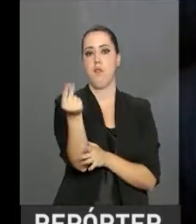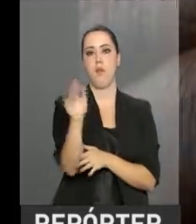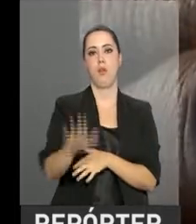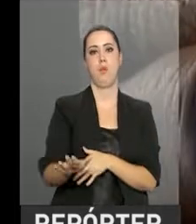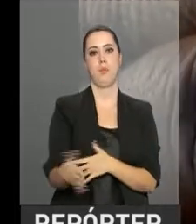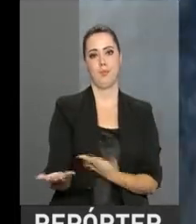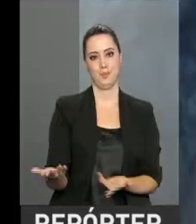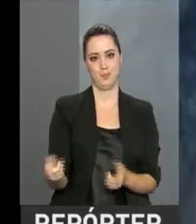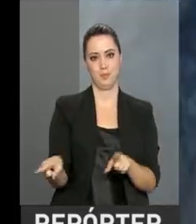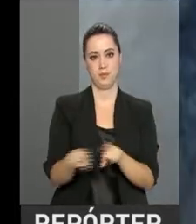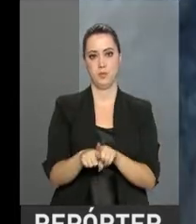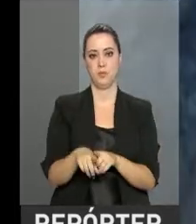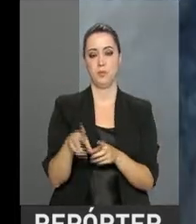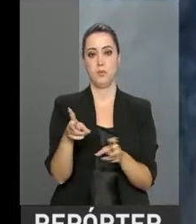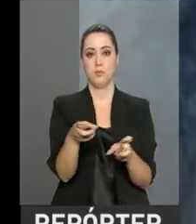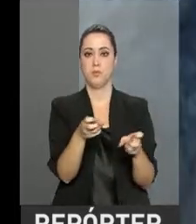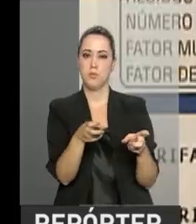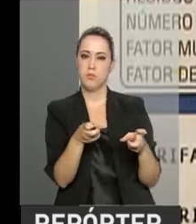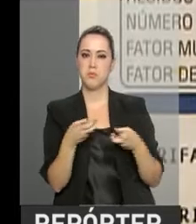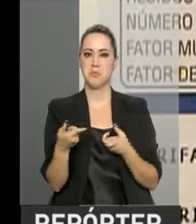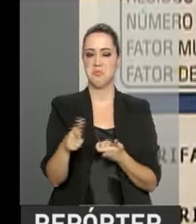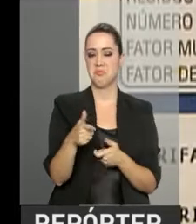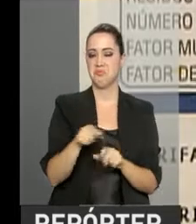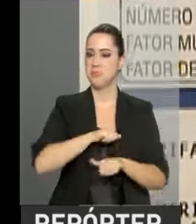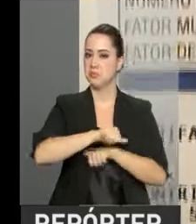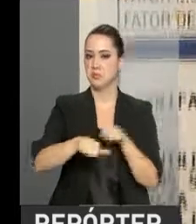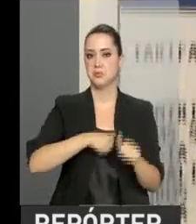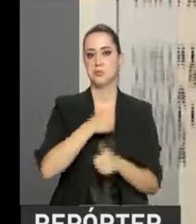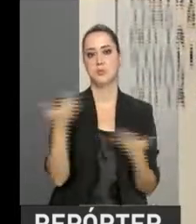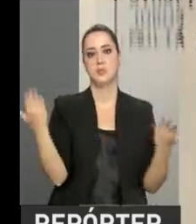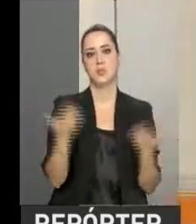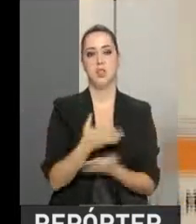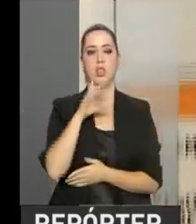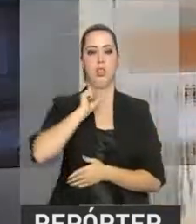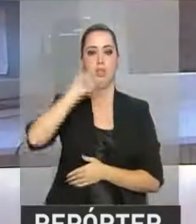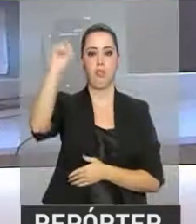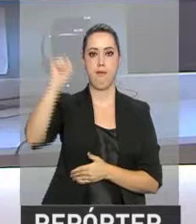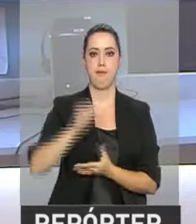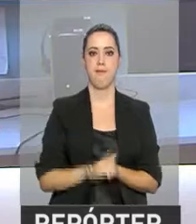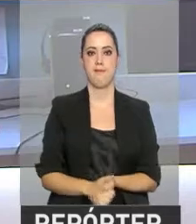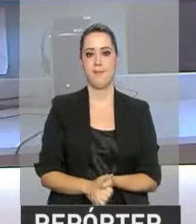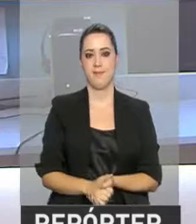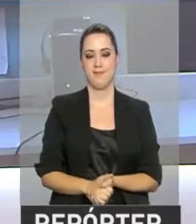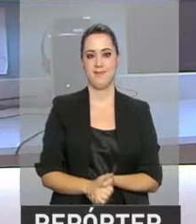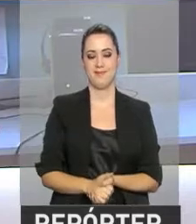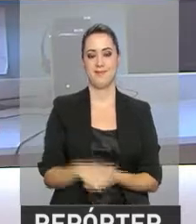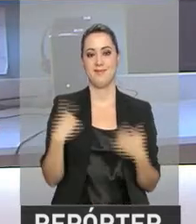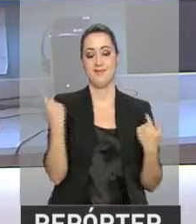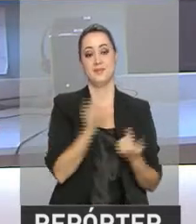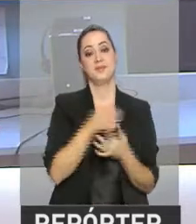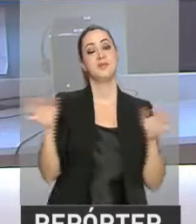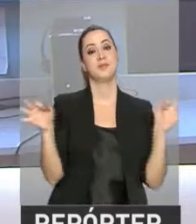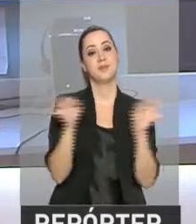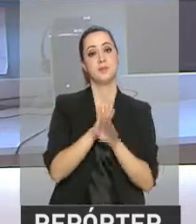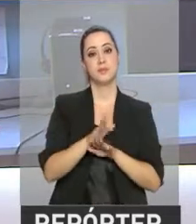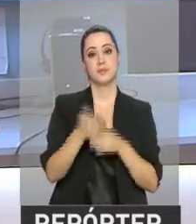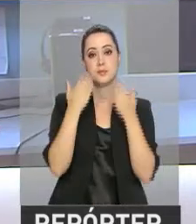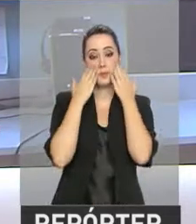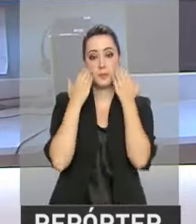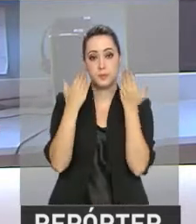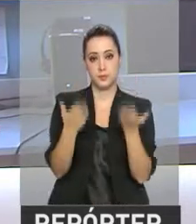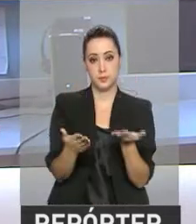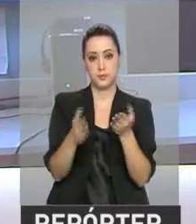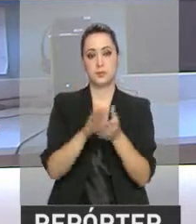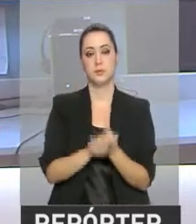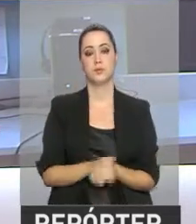que estão sendo feitas não sinalizam mudanças até abril e assim nós terminamos esta edição do repórter